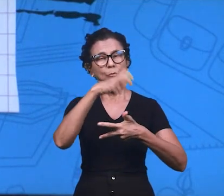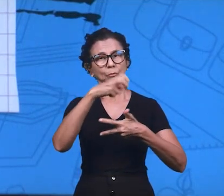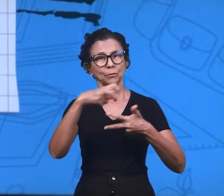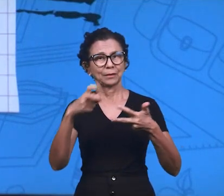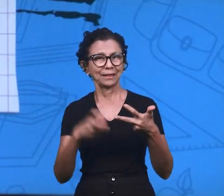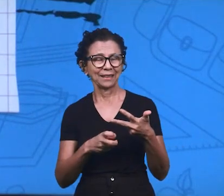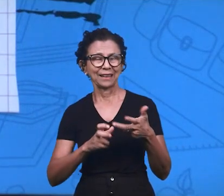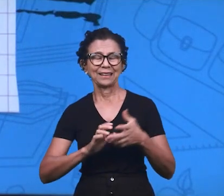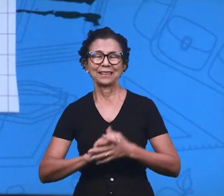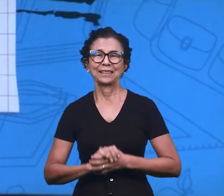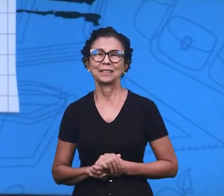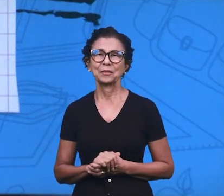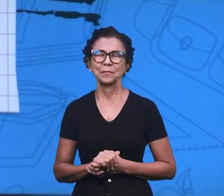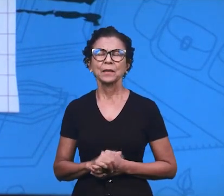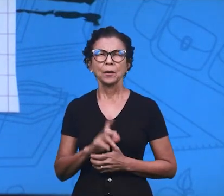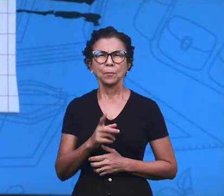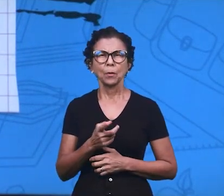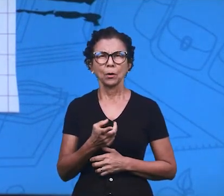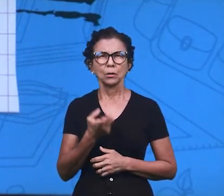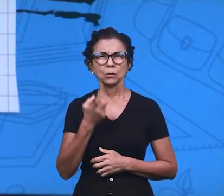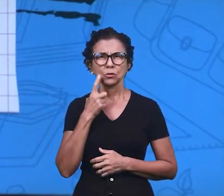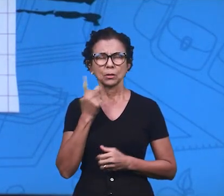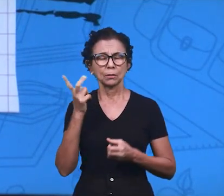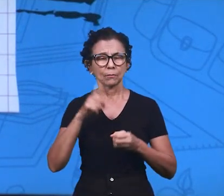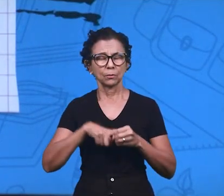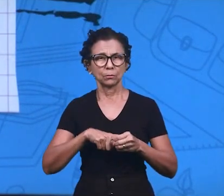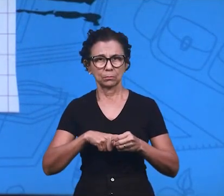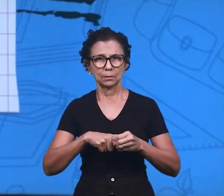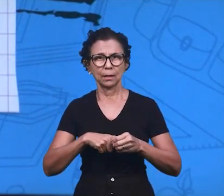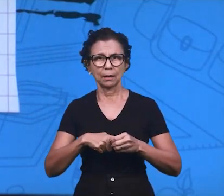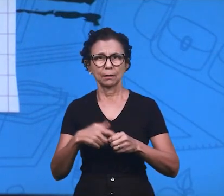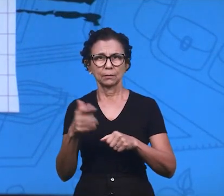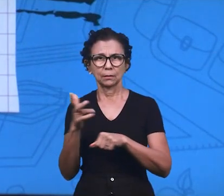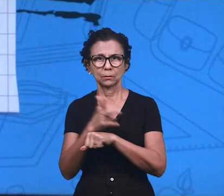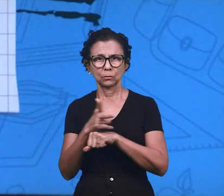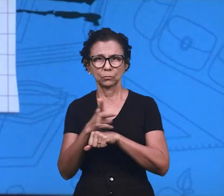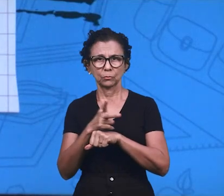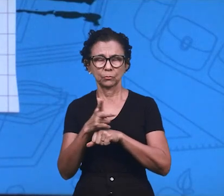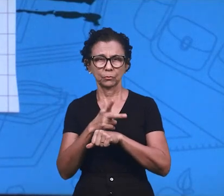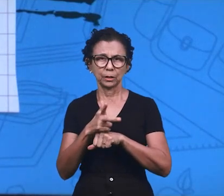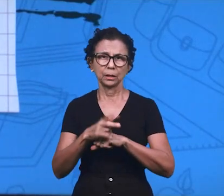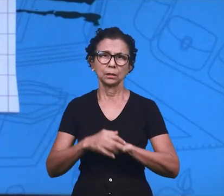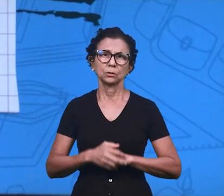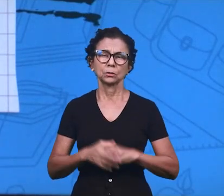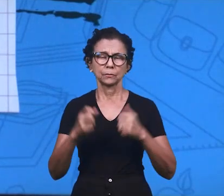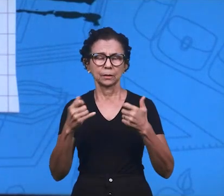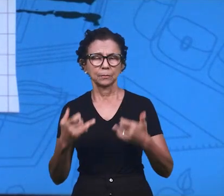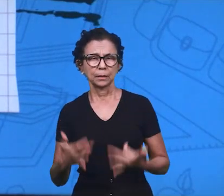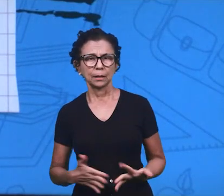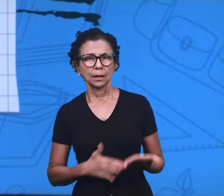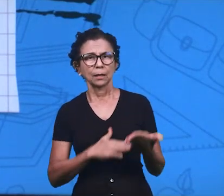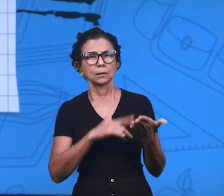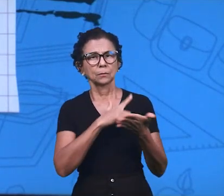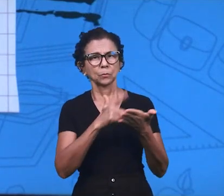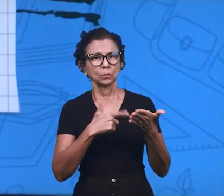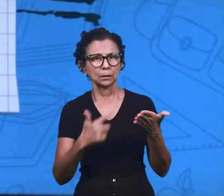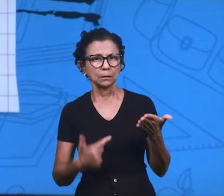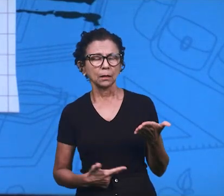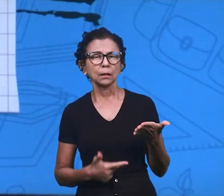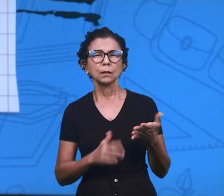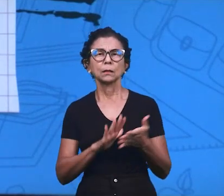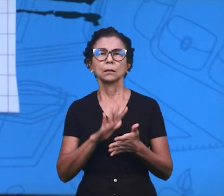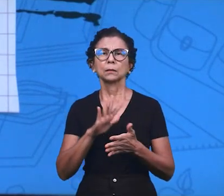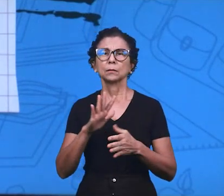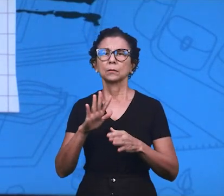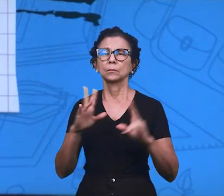os vídeos anteriores. Tem um vídeo inaugural, né, que vai falar um pouquinho sobre coletânea, sobre a temática, e depois um